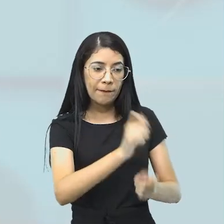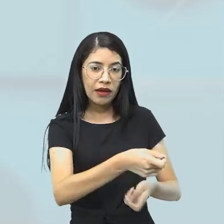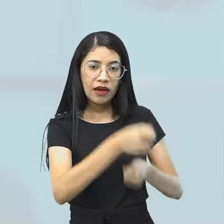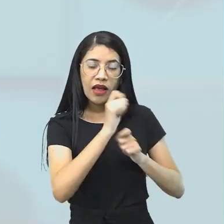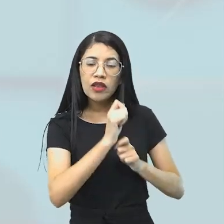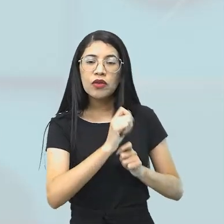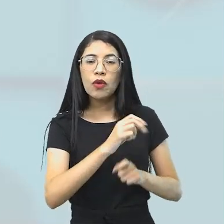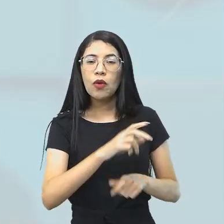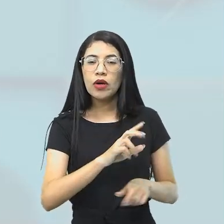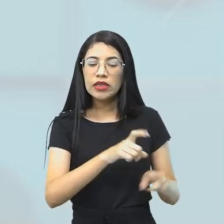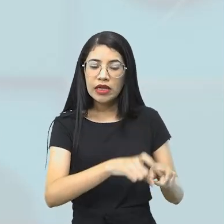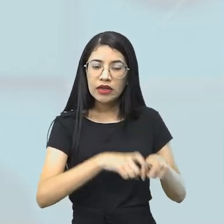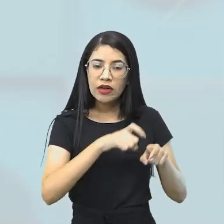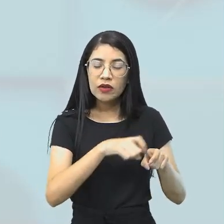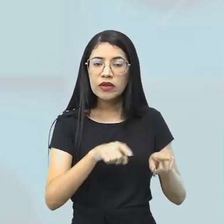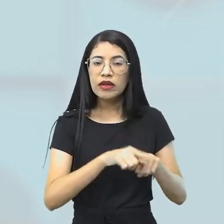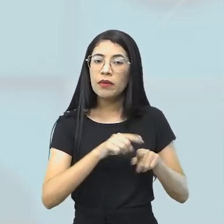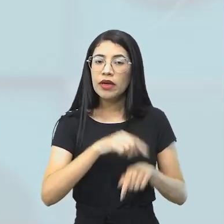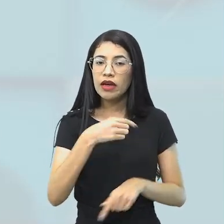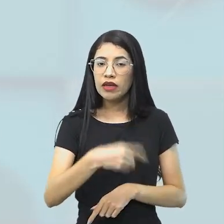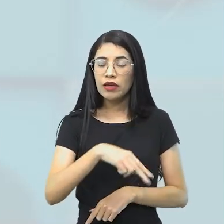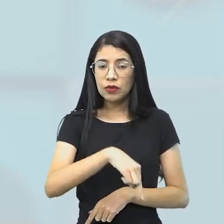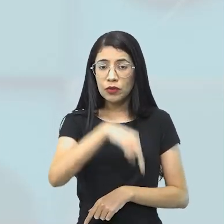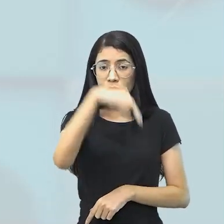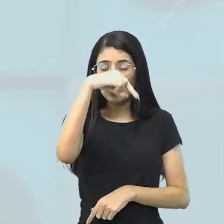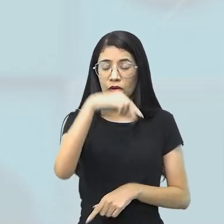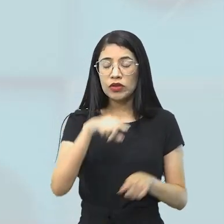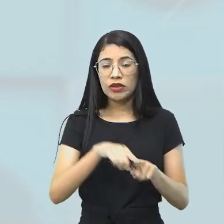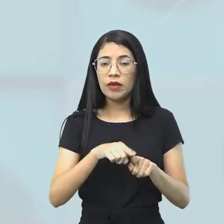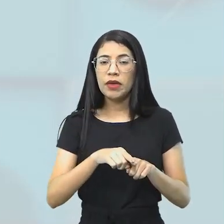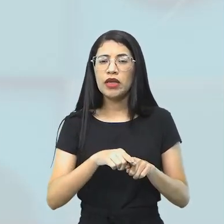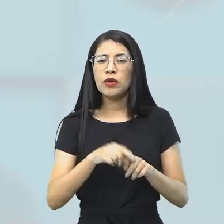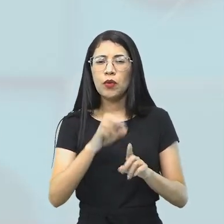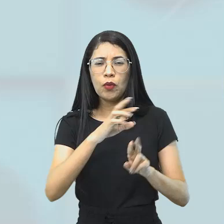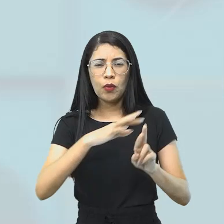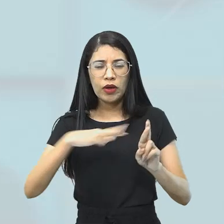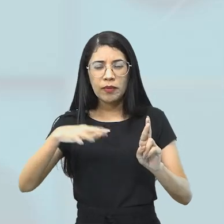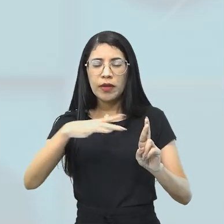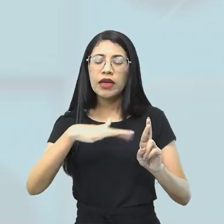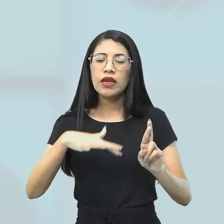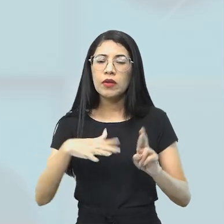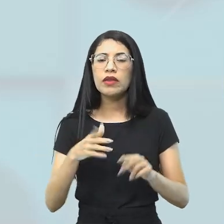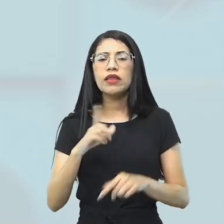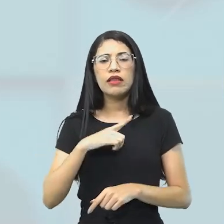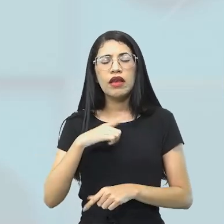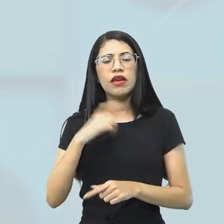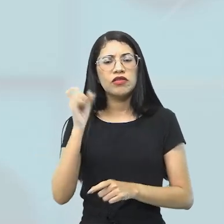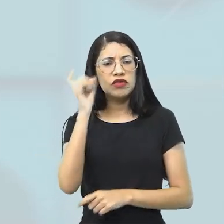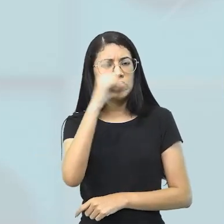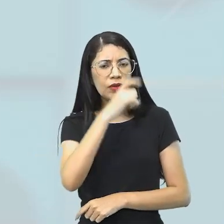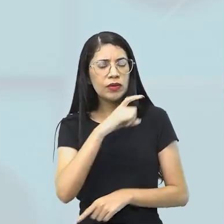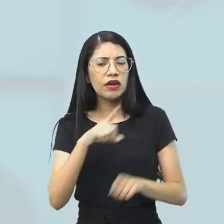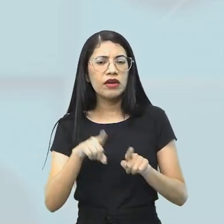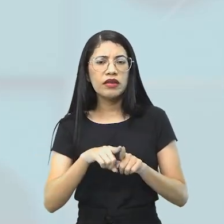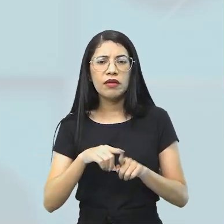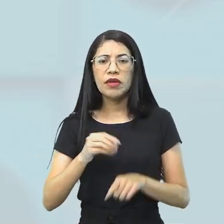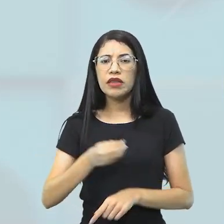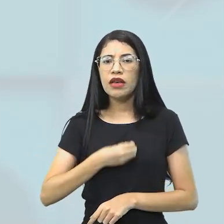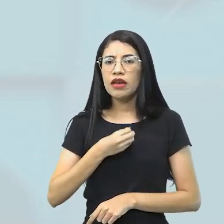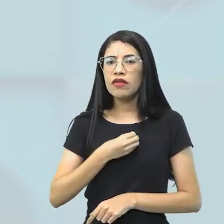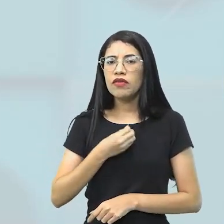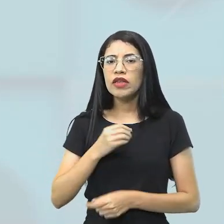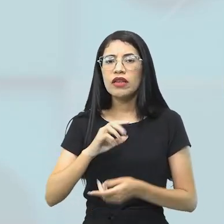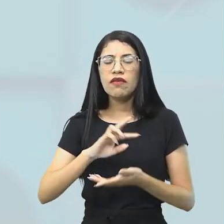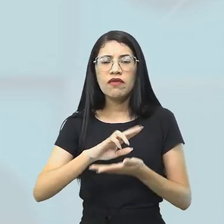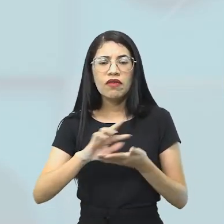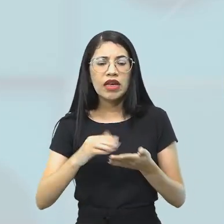do Norte. Quem mora nas regiões mais ribeirinhas sabe das suas dificuldades, né? Sabe de como tem a dificuldade